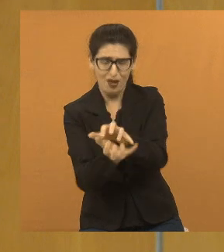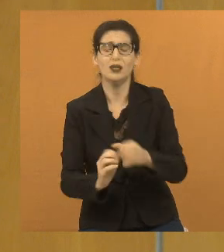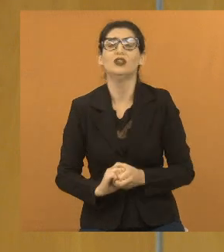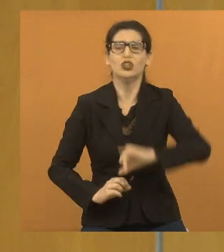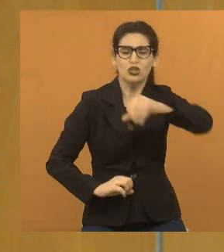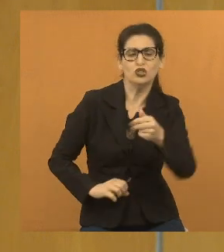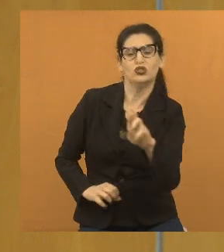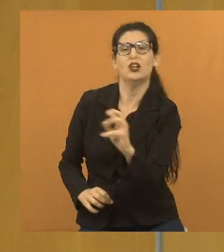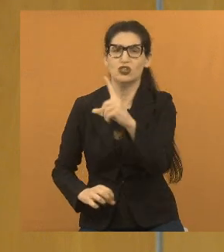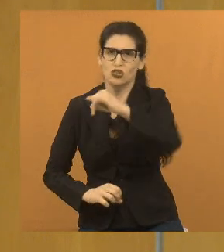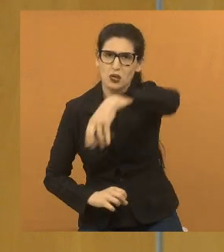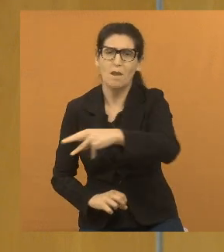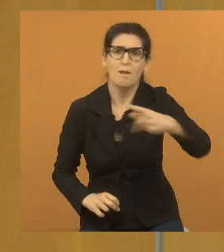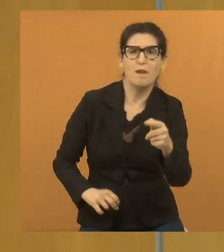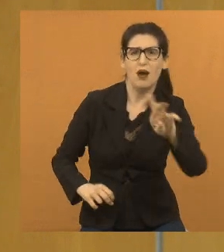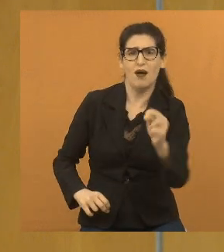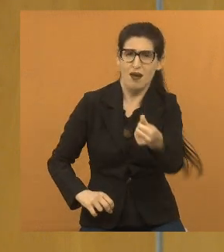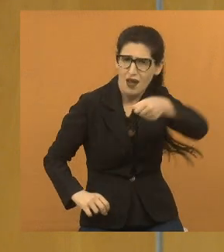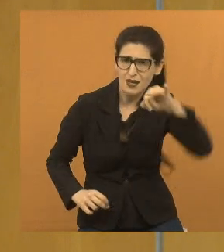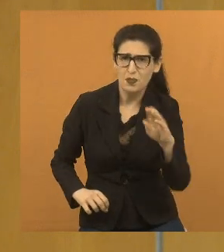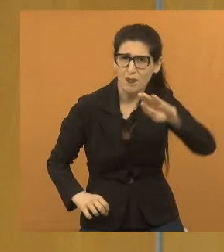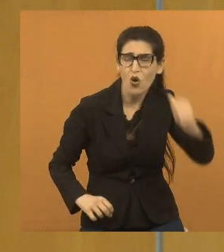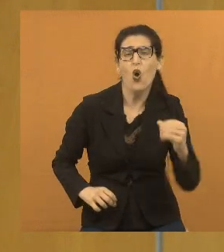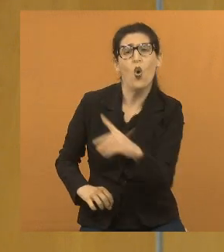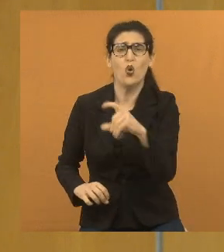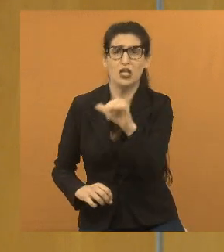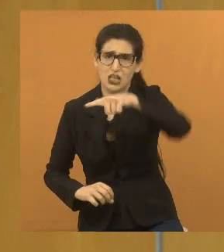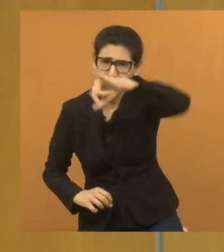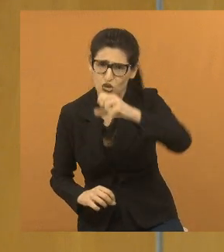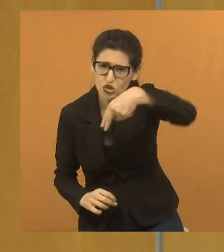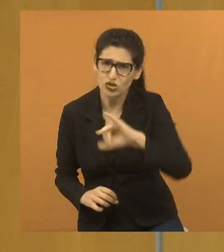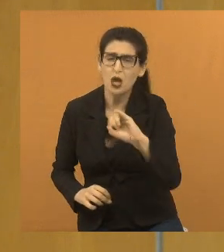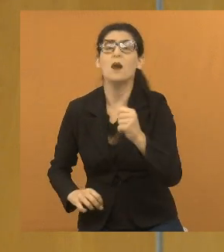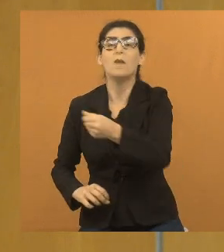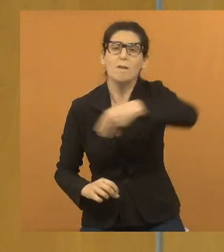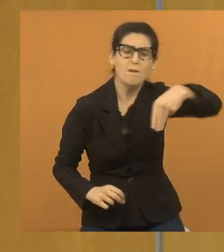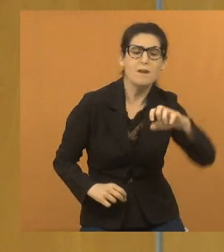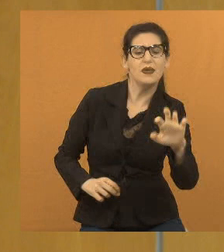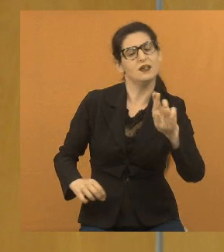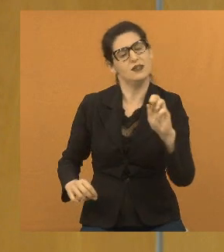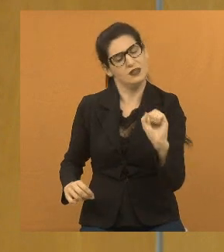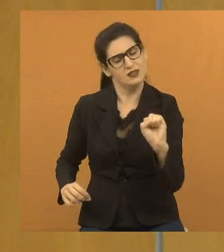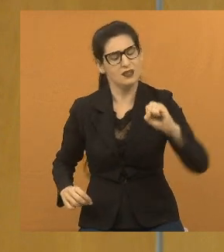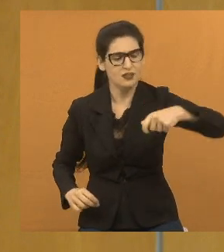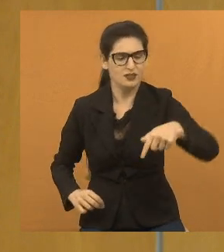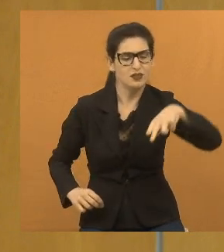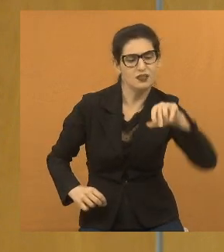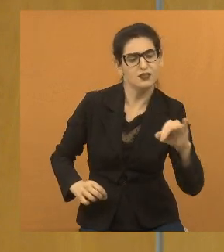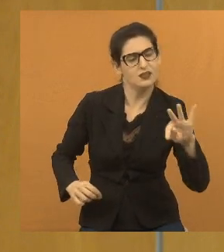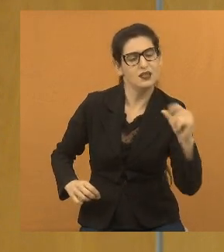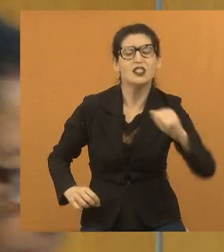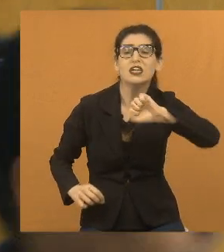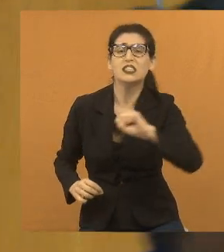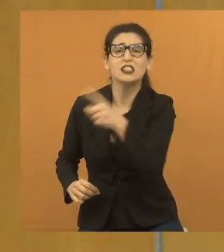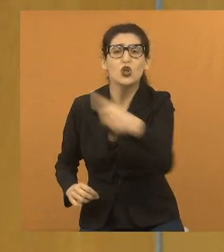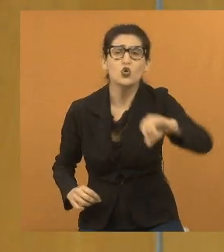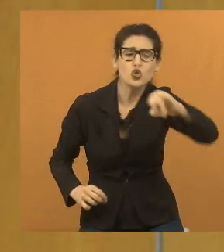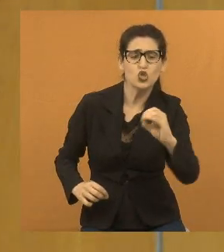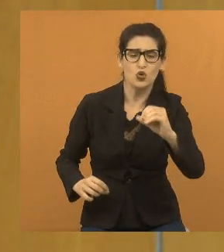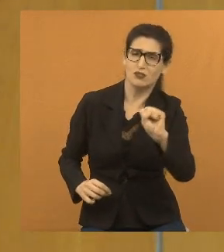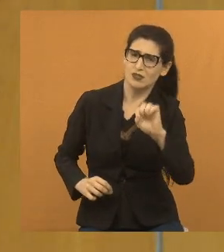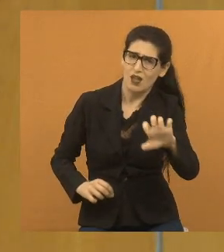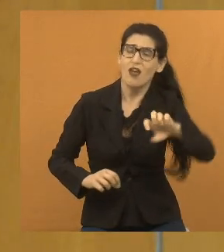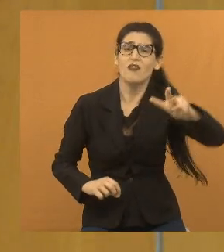Jardim Paraíba, Jardim Leonídia, Jardim Mesquita, Jardim São José, Vila